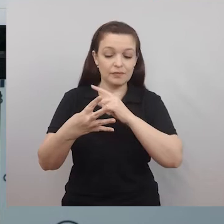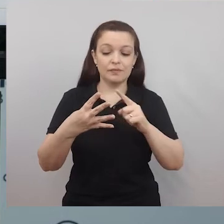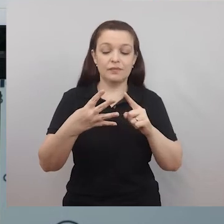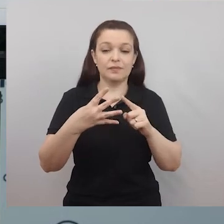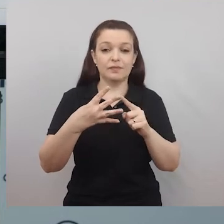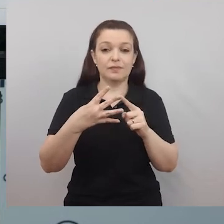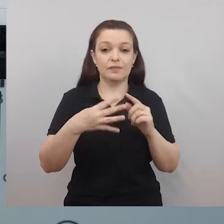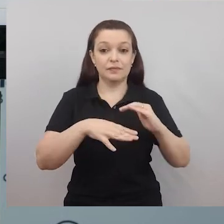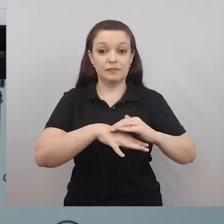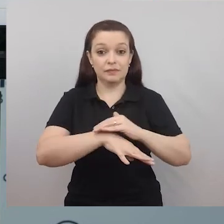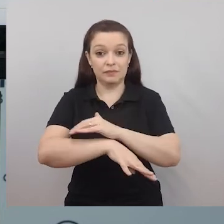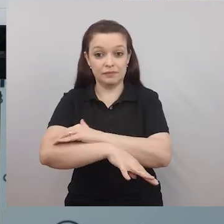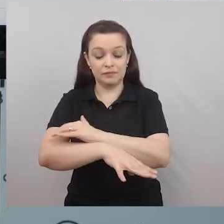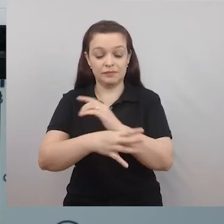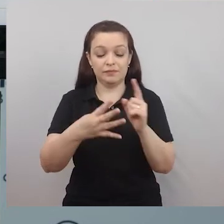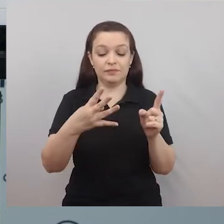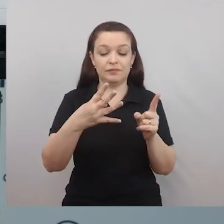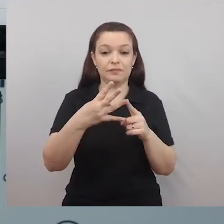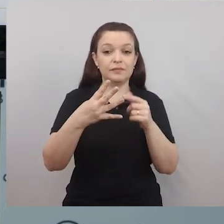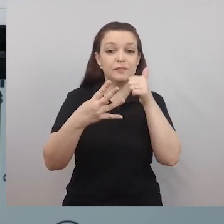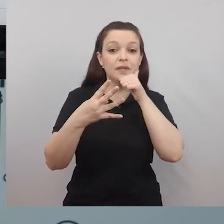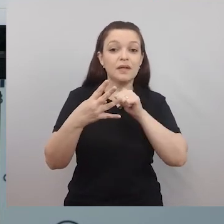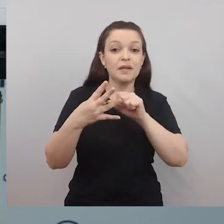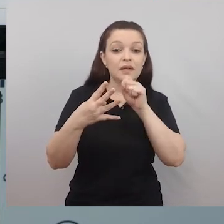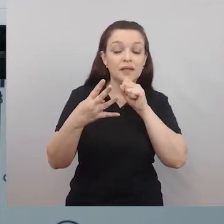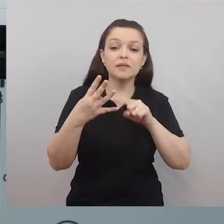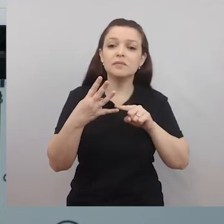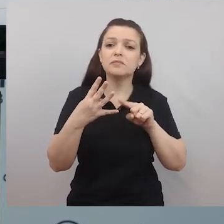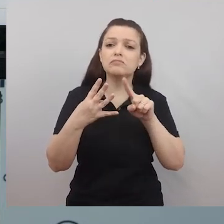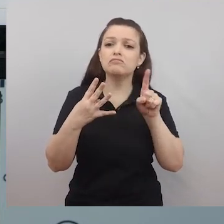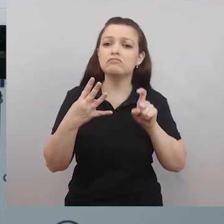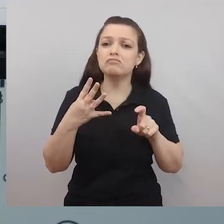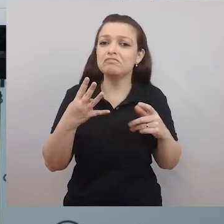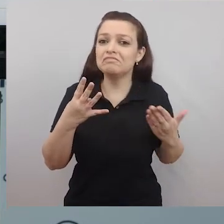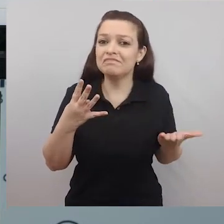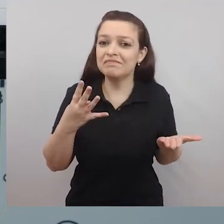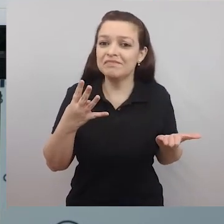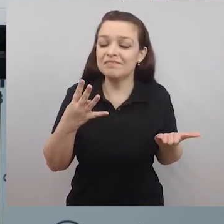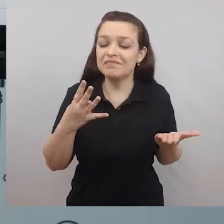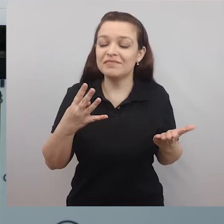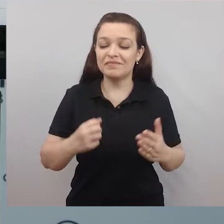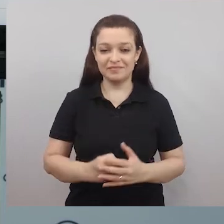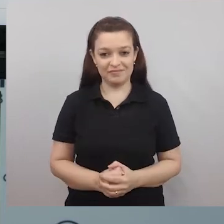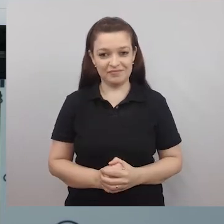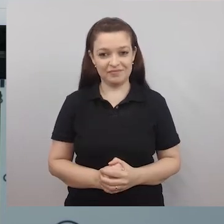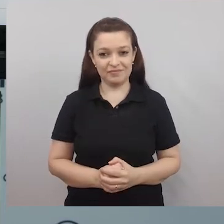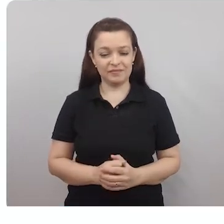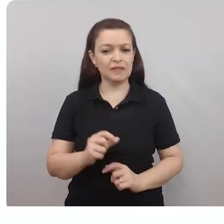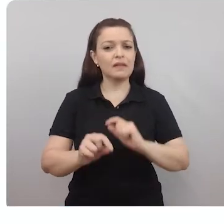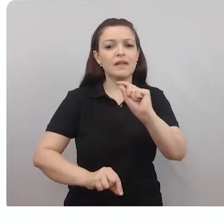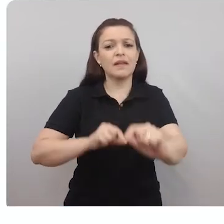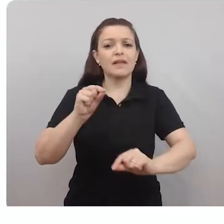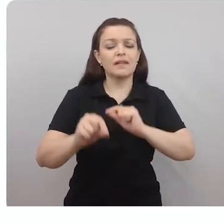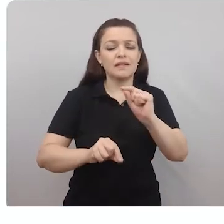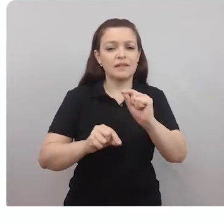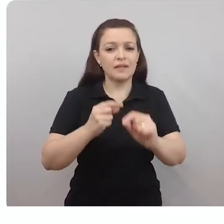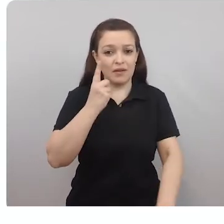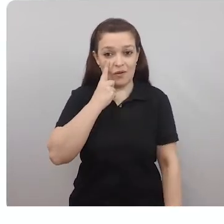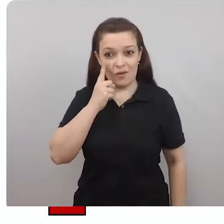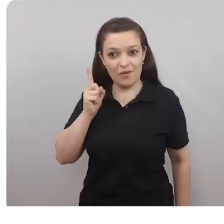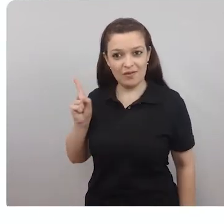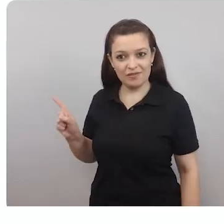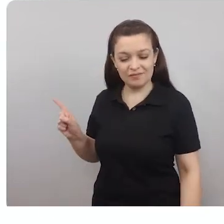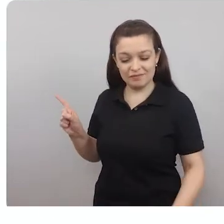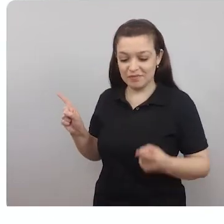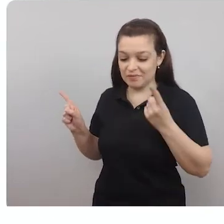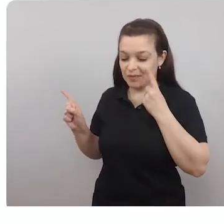Armandinho, sapo, mãe e quem será? Vamos ver se